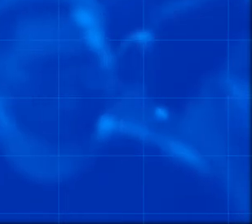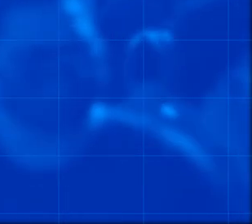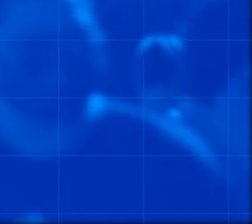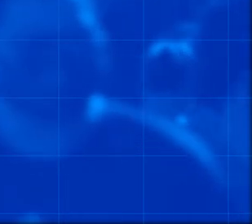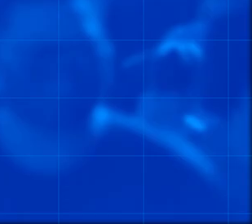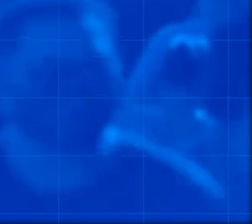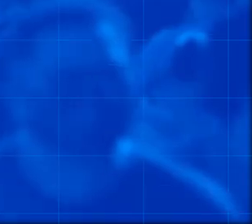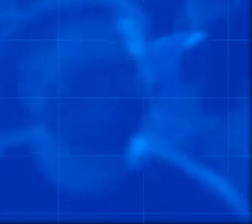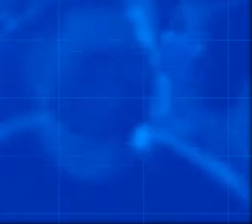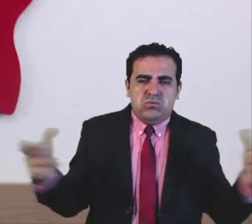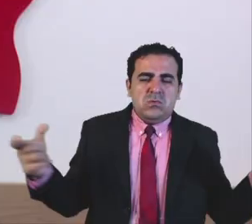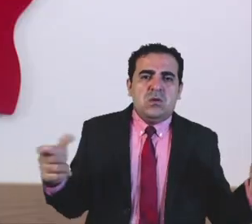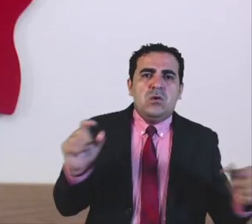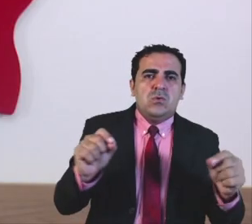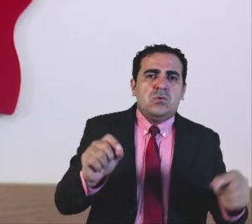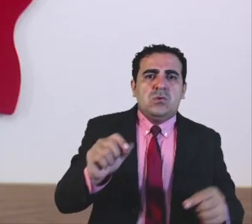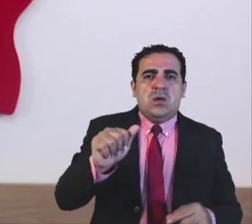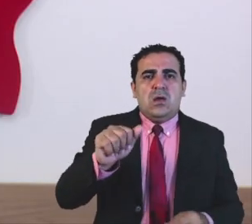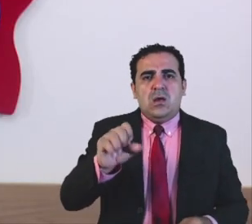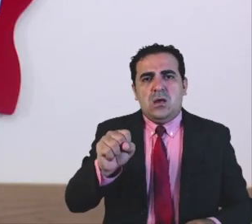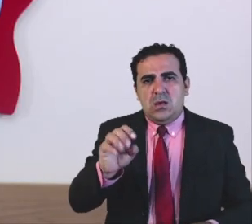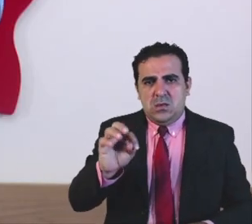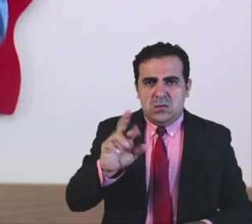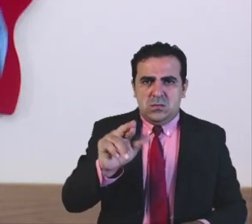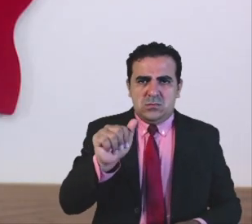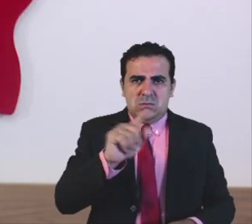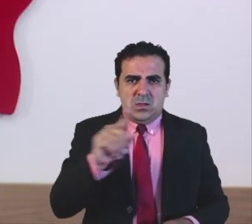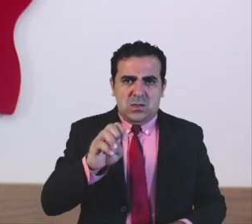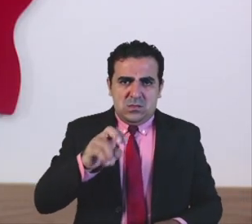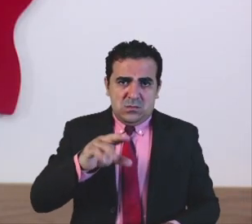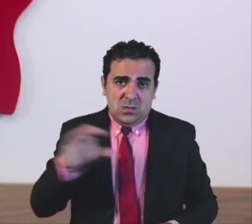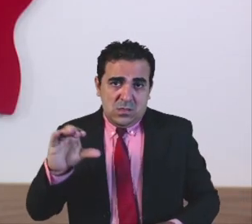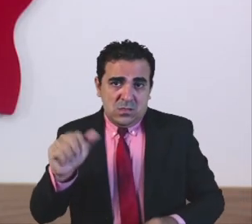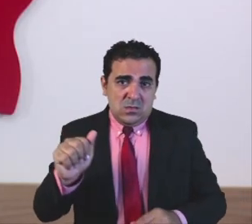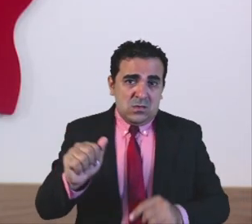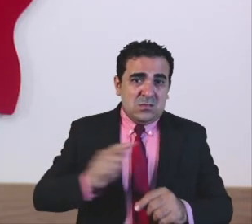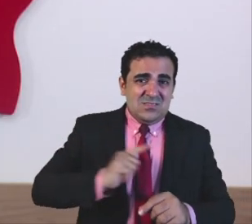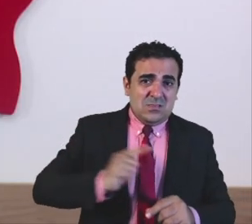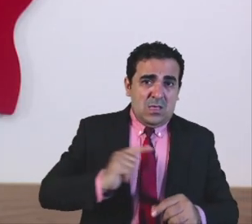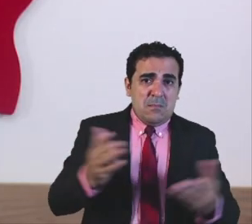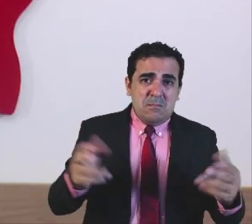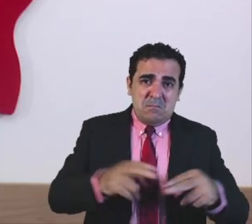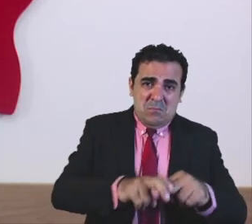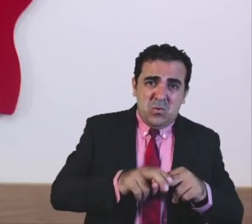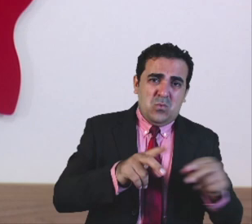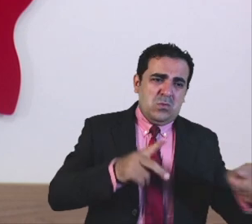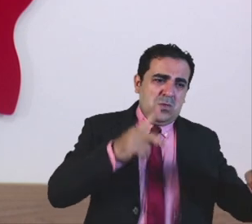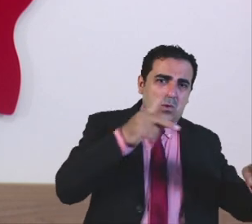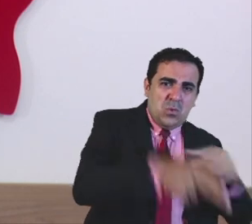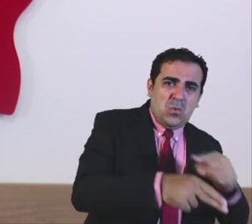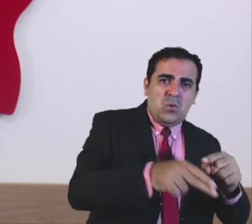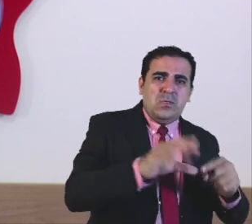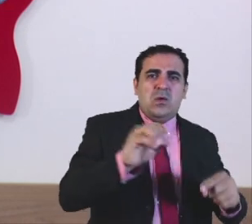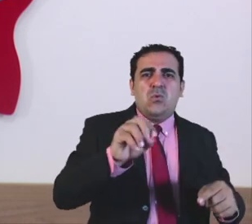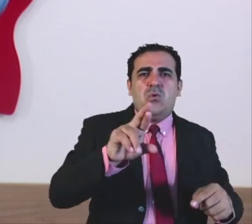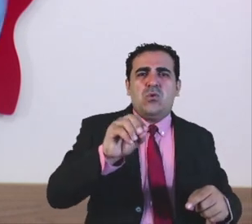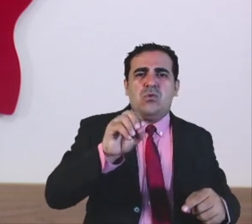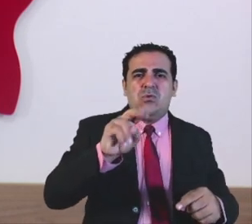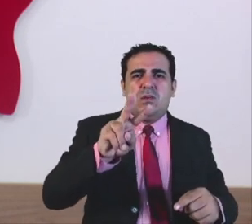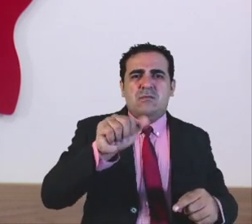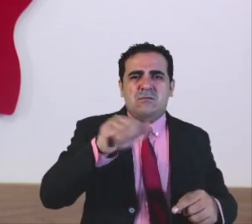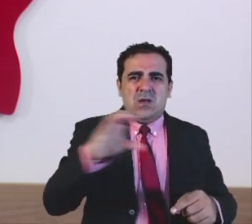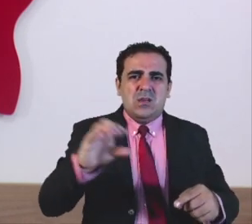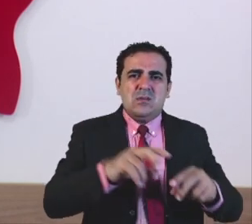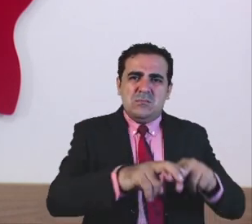portuário e os caminhoneiros Na próxima semana vão ser divulgados os dias e locais de vacinação Trabalhadores